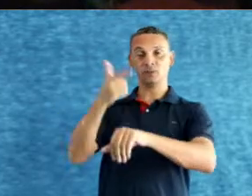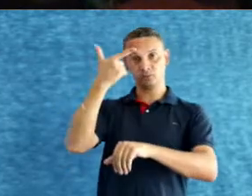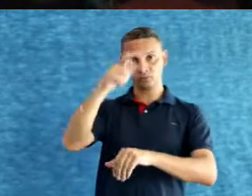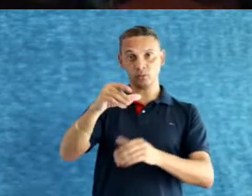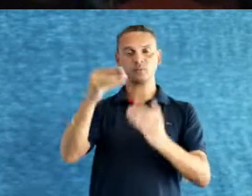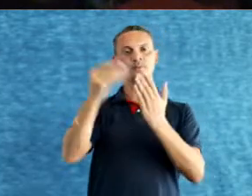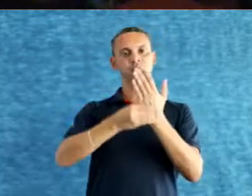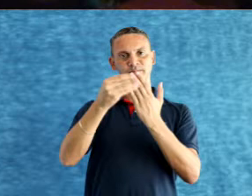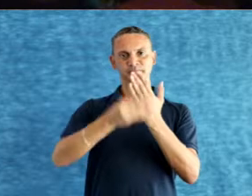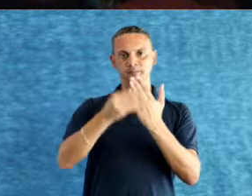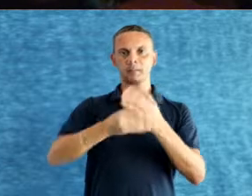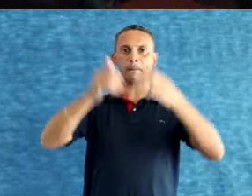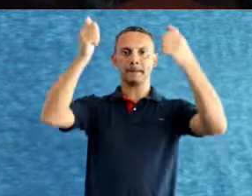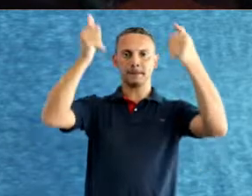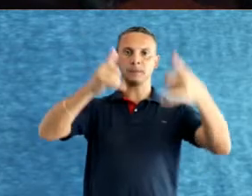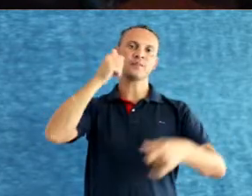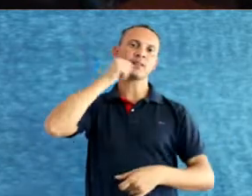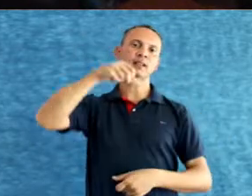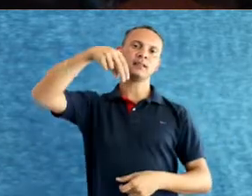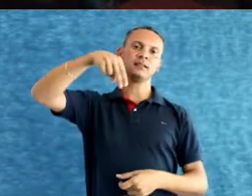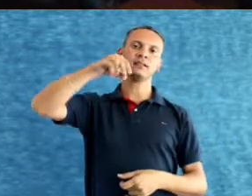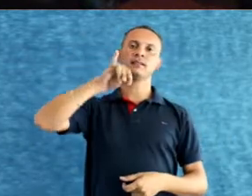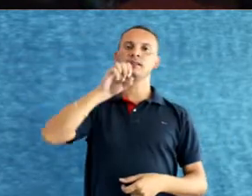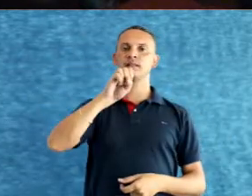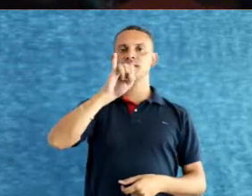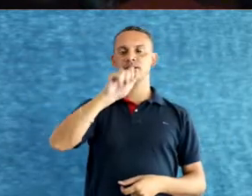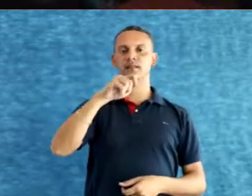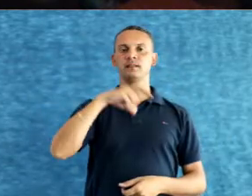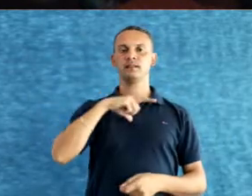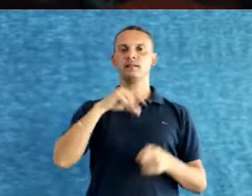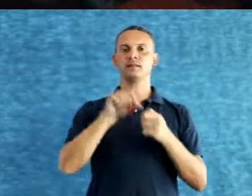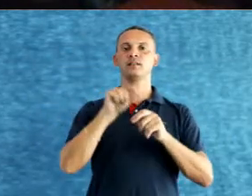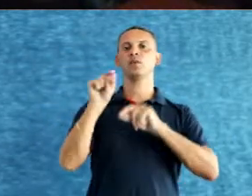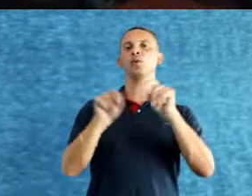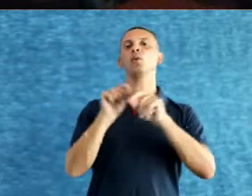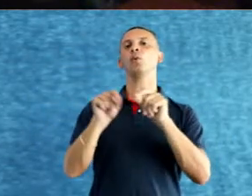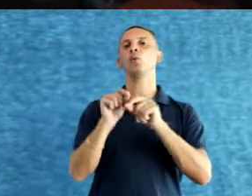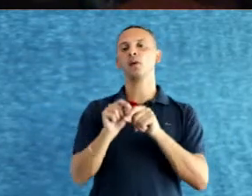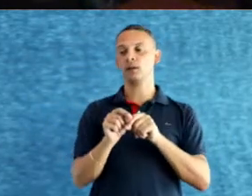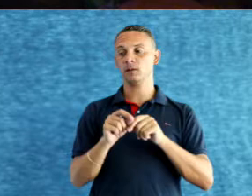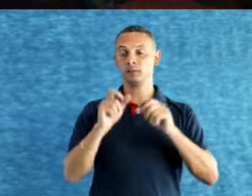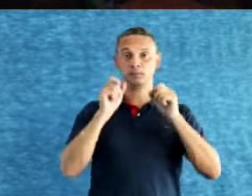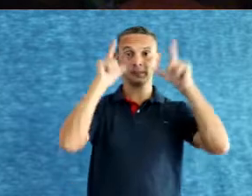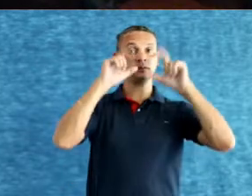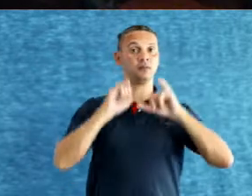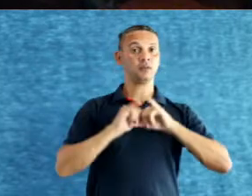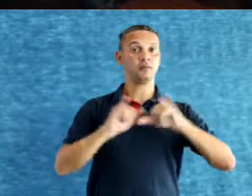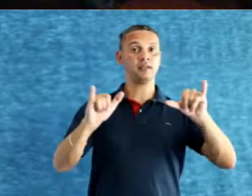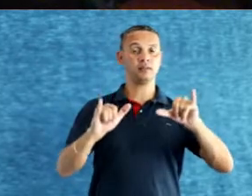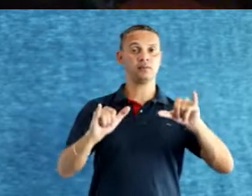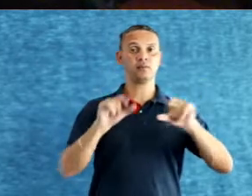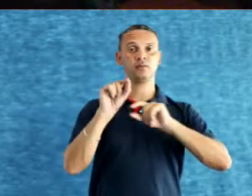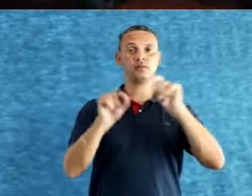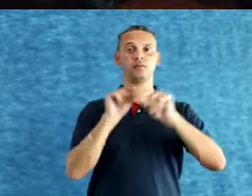E ele faz, e ela faz, ela conta isso. E ela é nesse